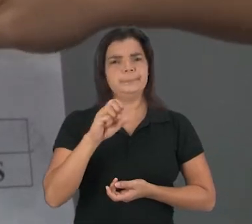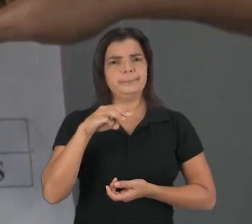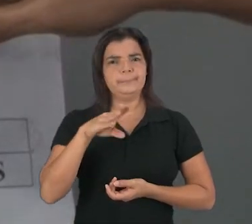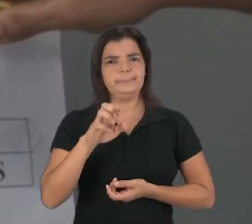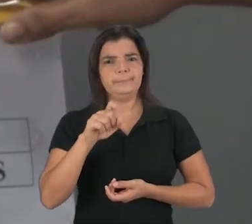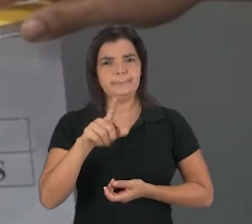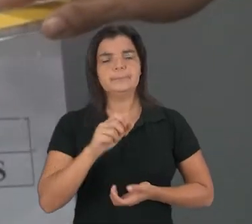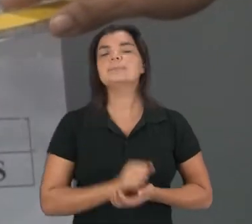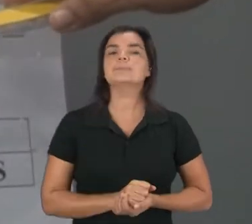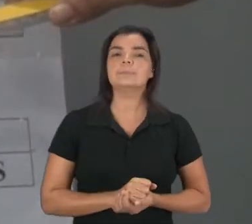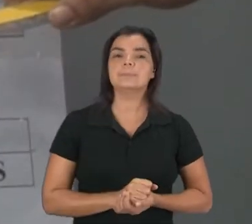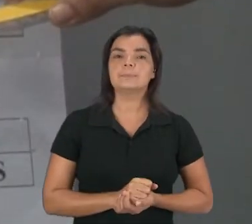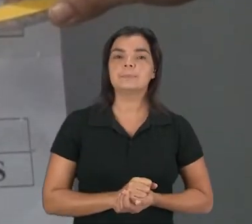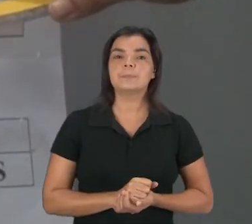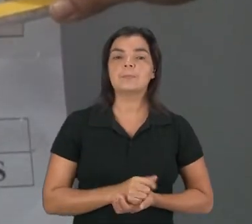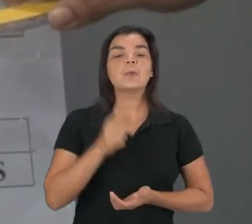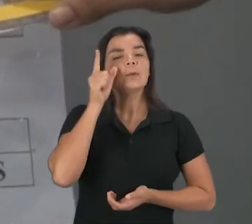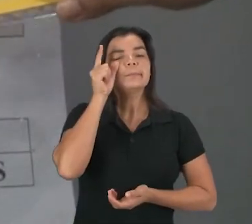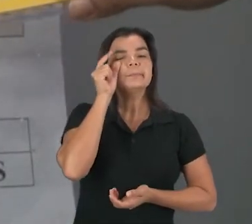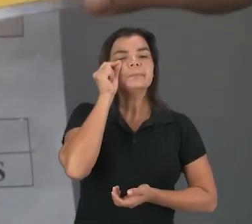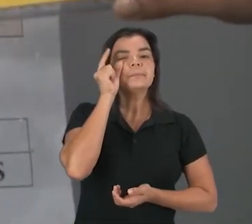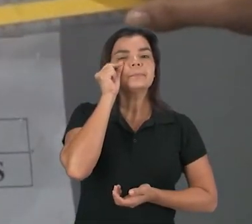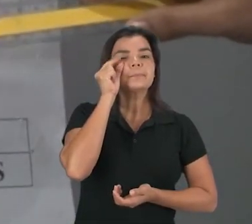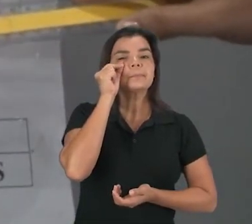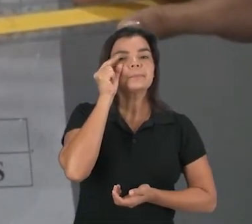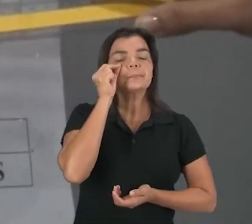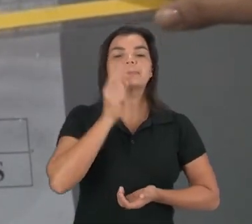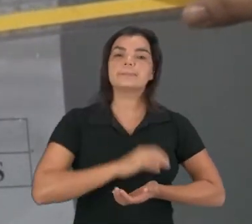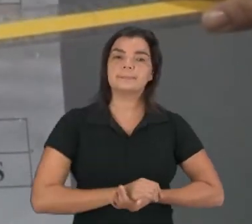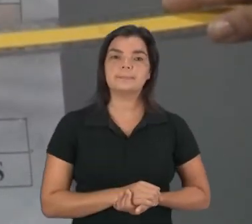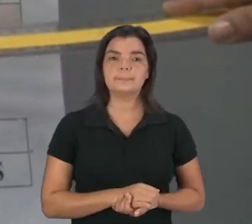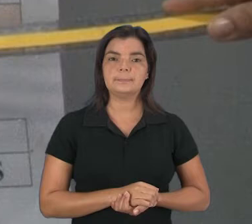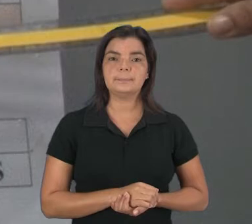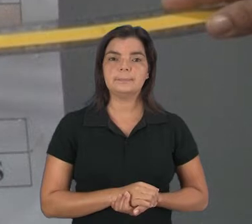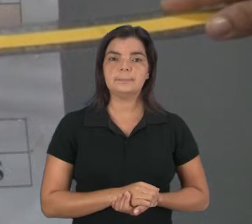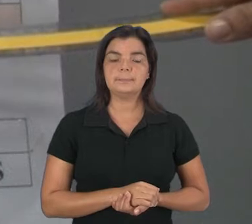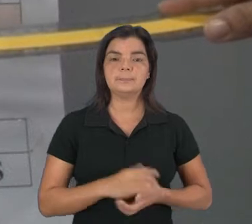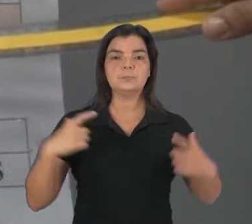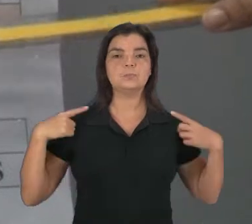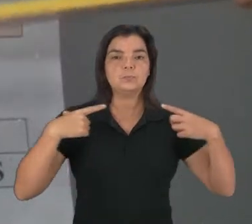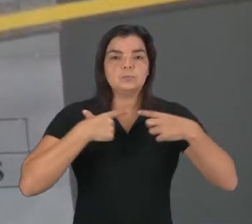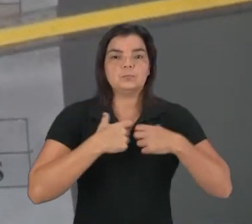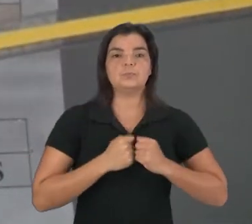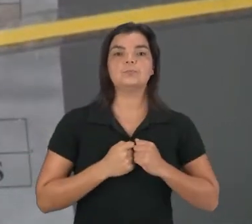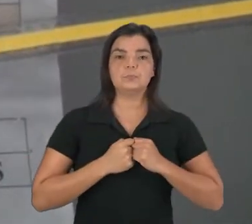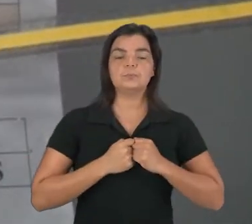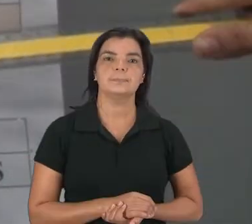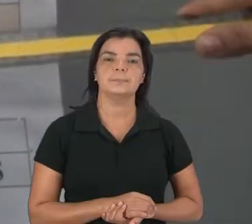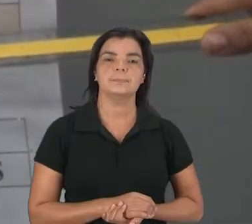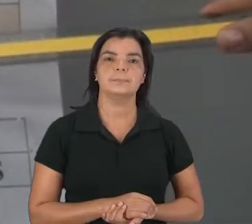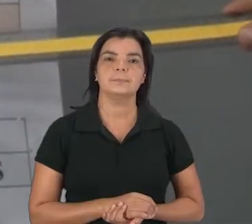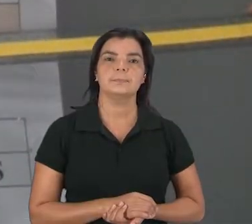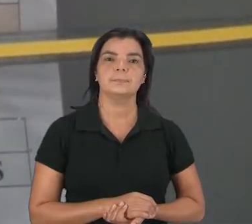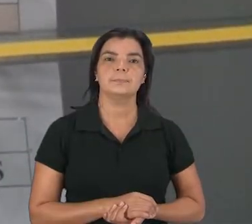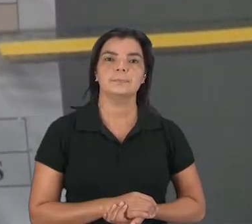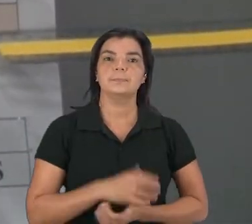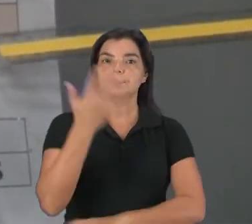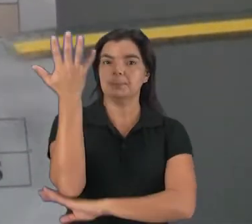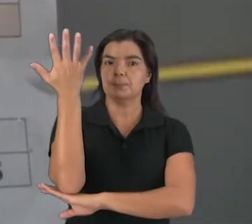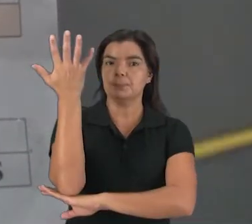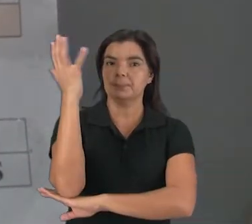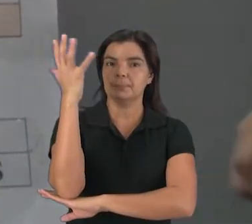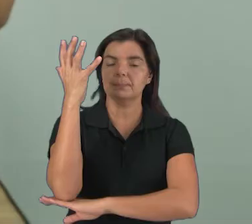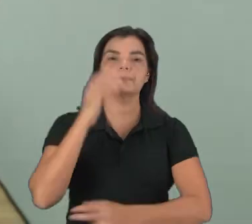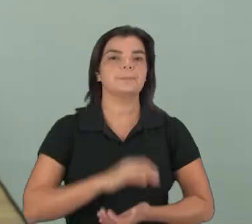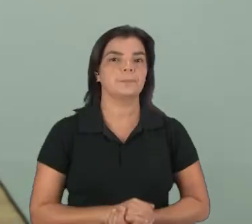temos maracujá. A próxima, paletó. E a próxima,